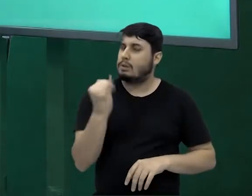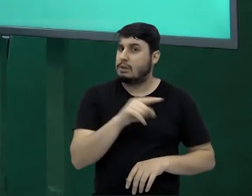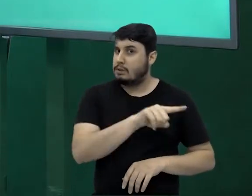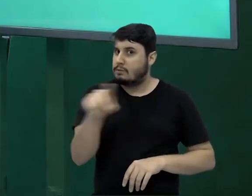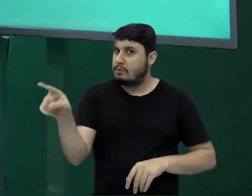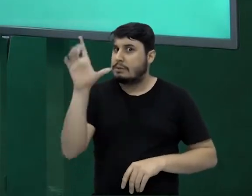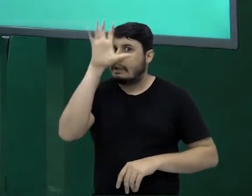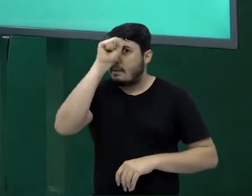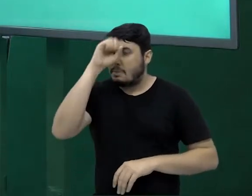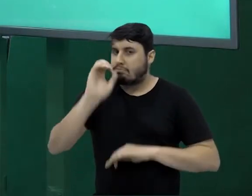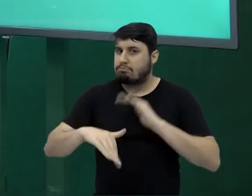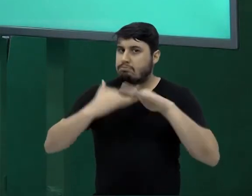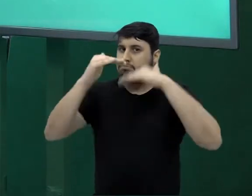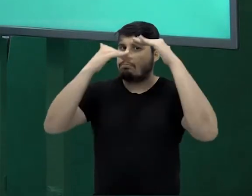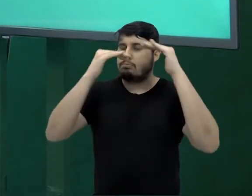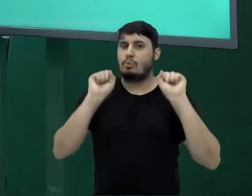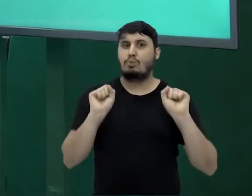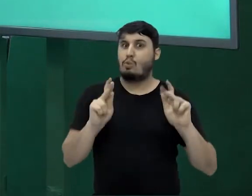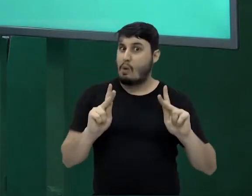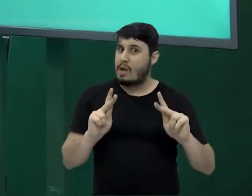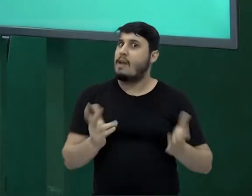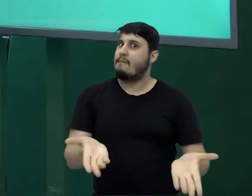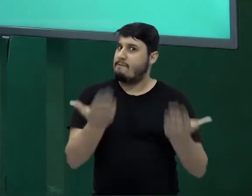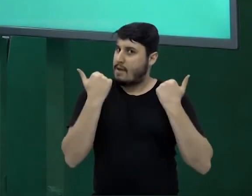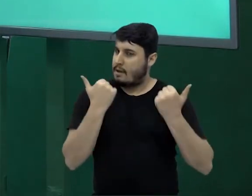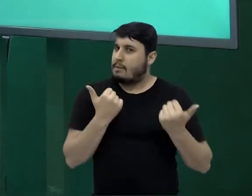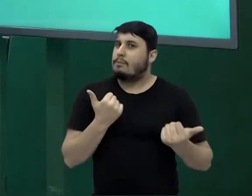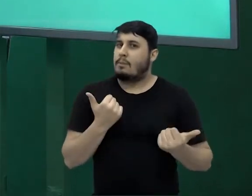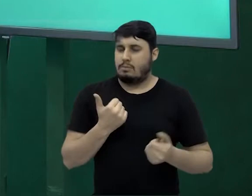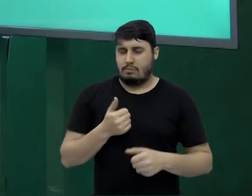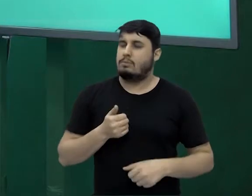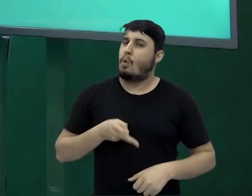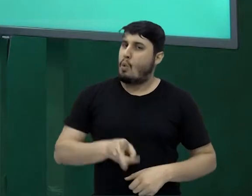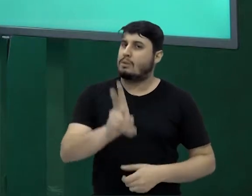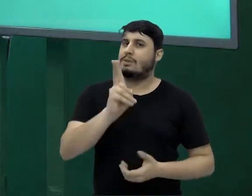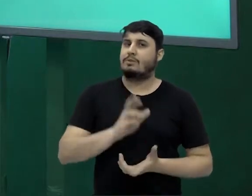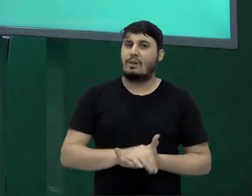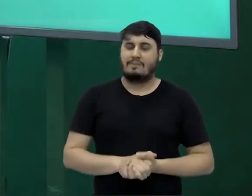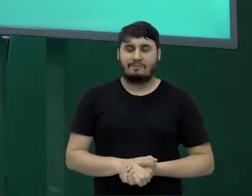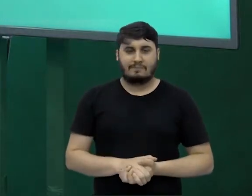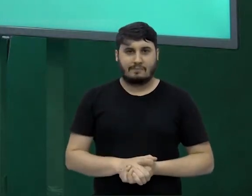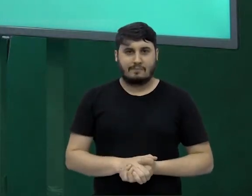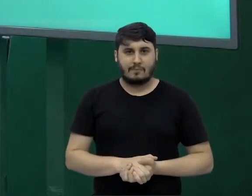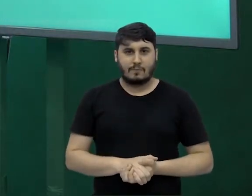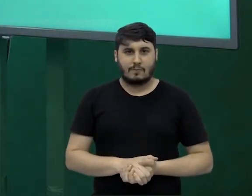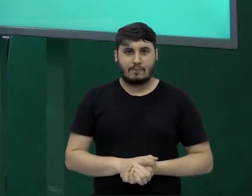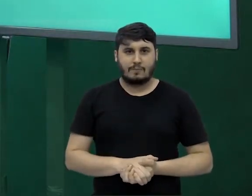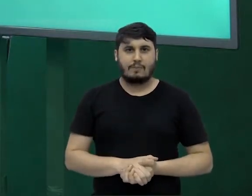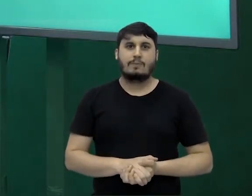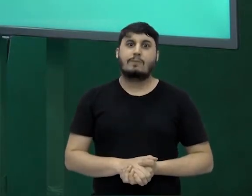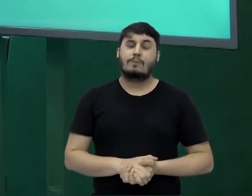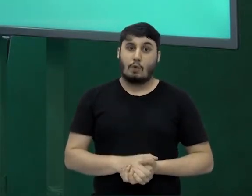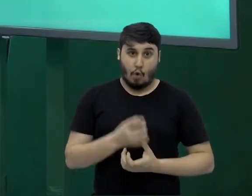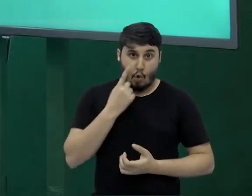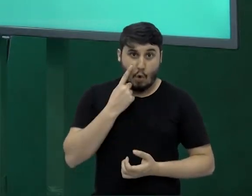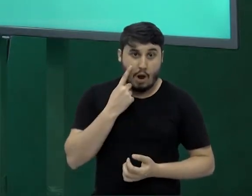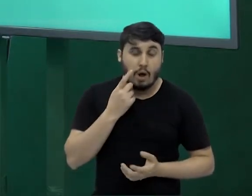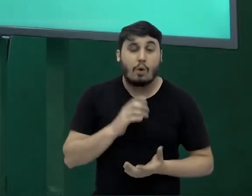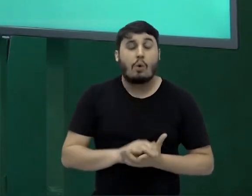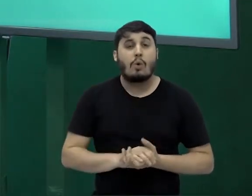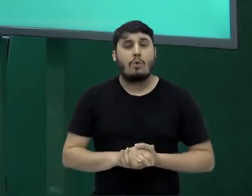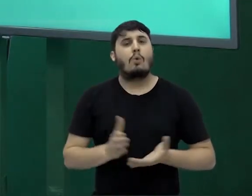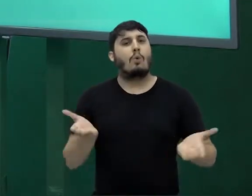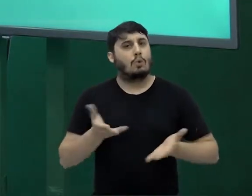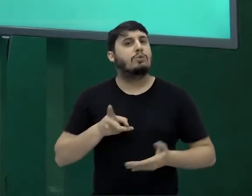você alcançar seu objetivo. Beleza? Vem comigo então, vamos embora. Olha, hoje eu